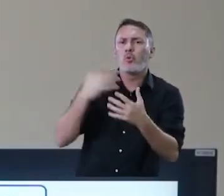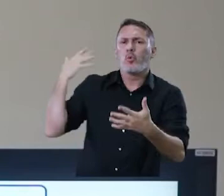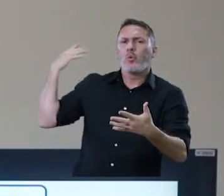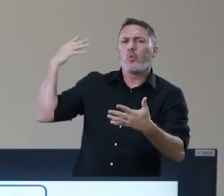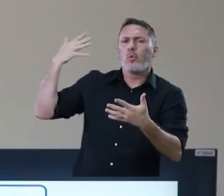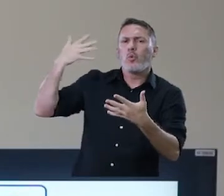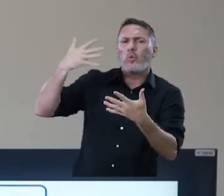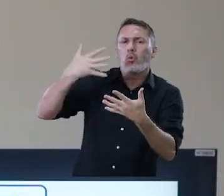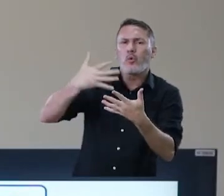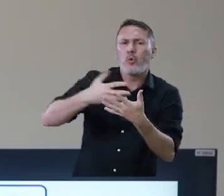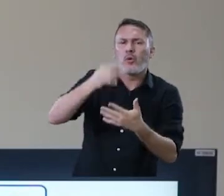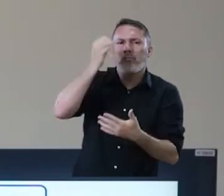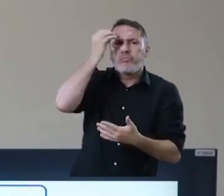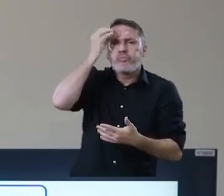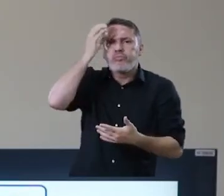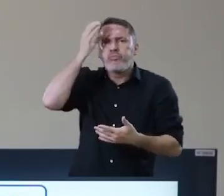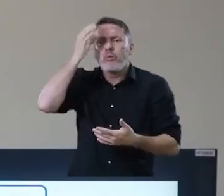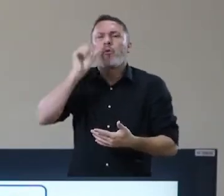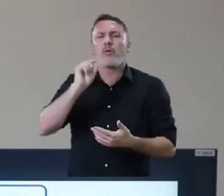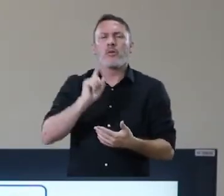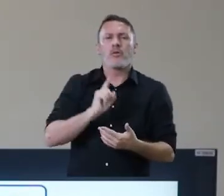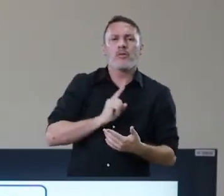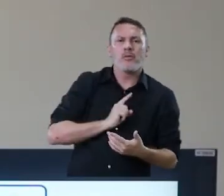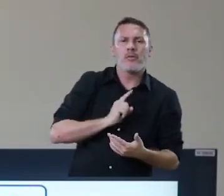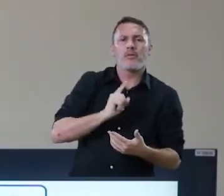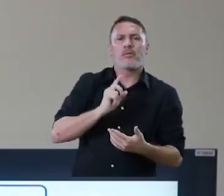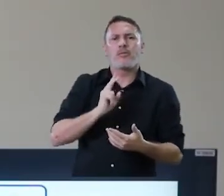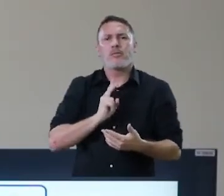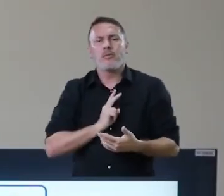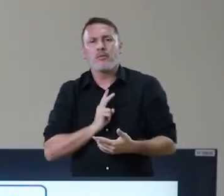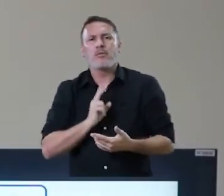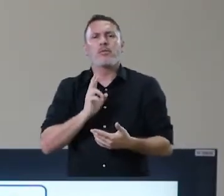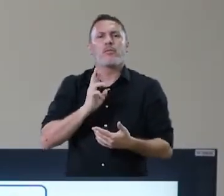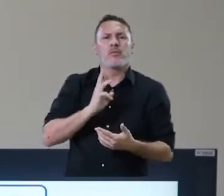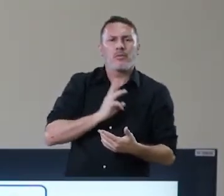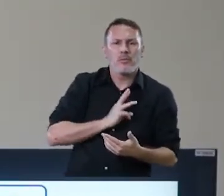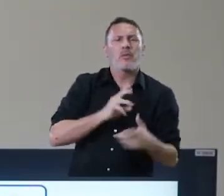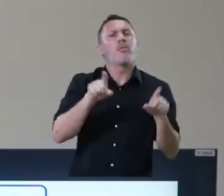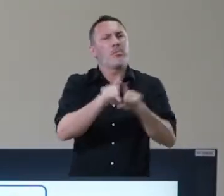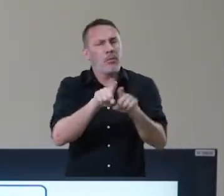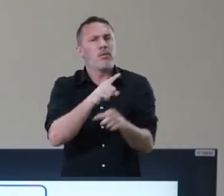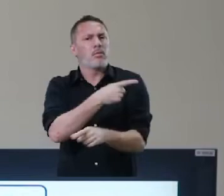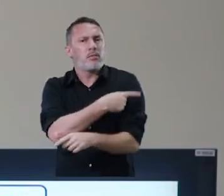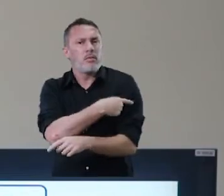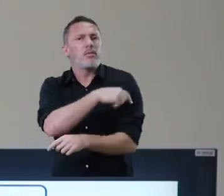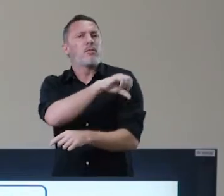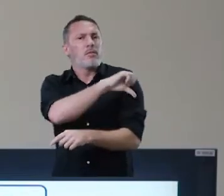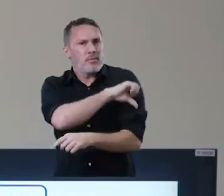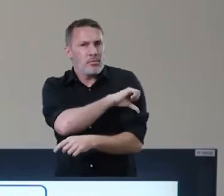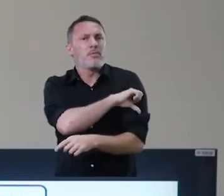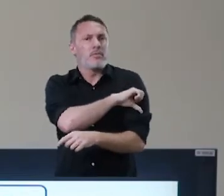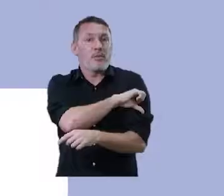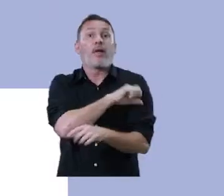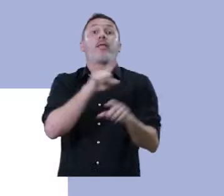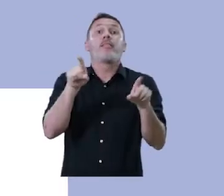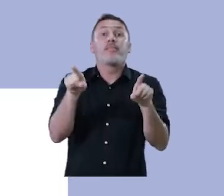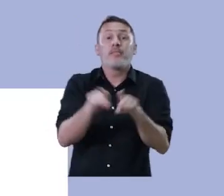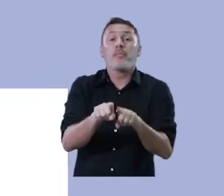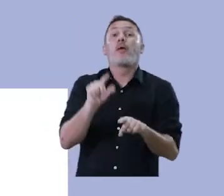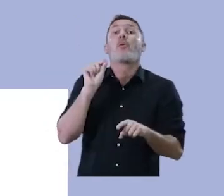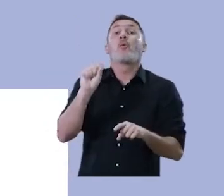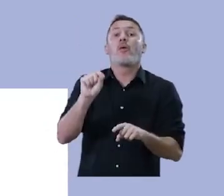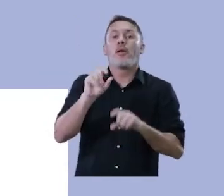aquilo que você aprendeu. Primeiro ano, segundo ano, terceiro ano, até mesmo o seu ensino fundamental também e